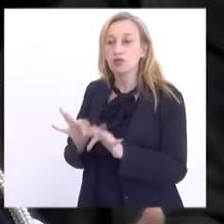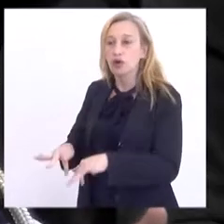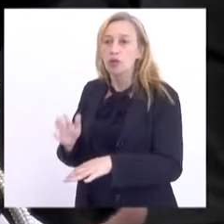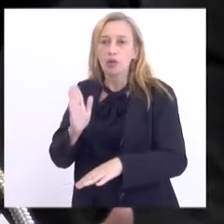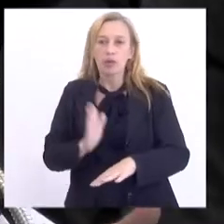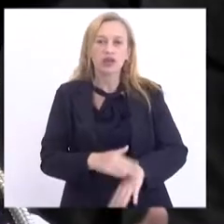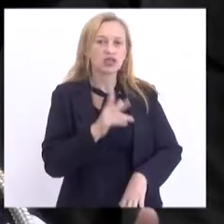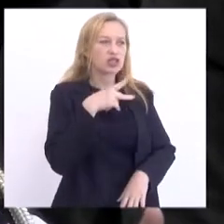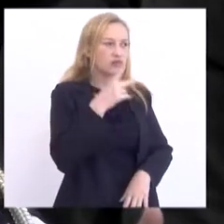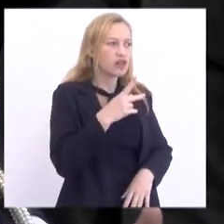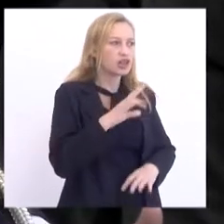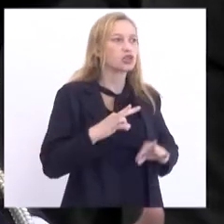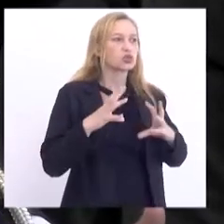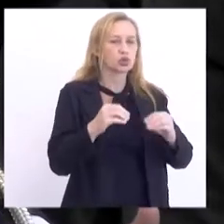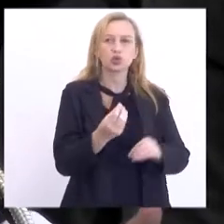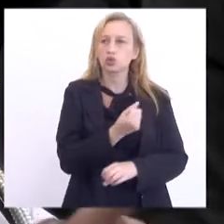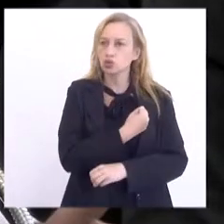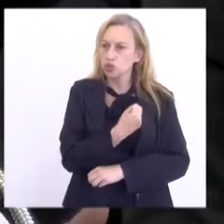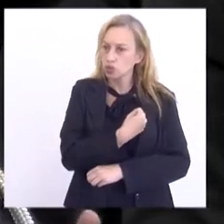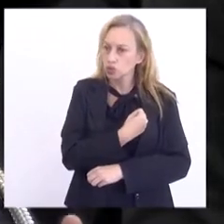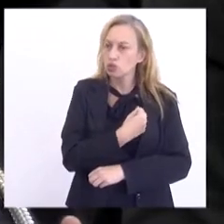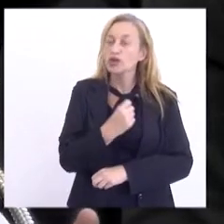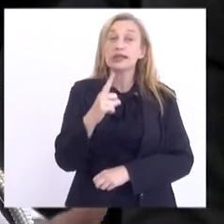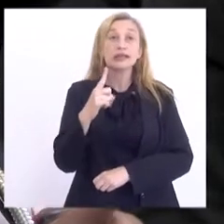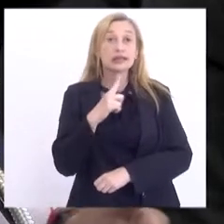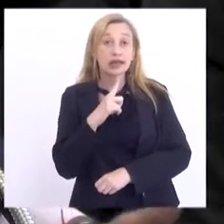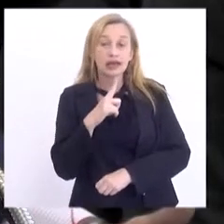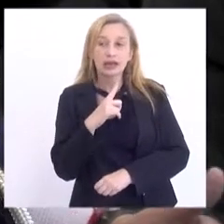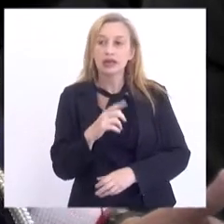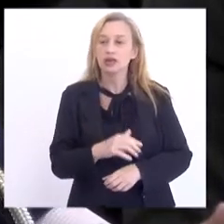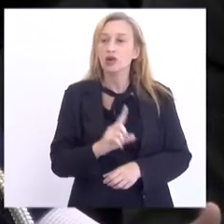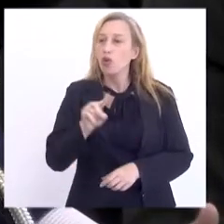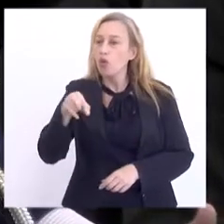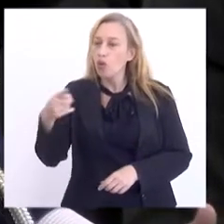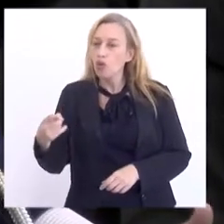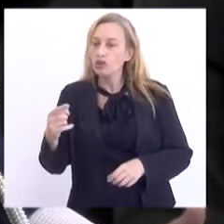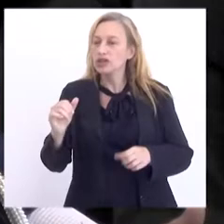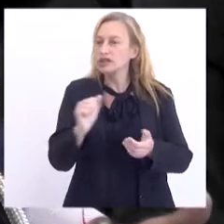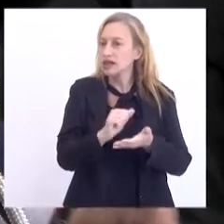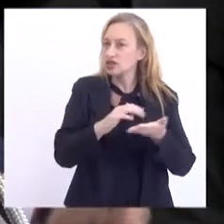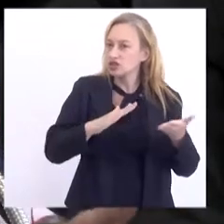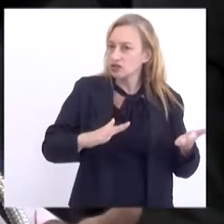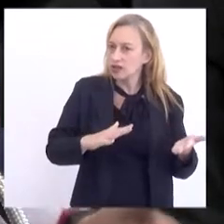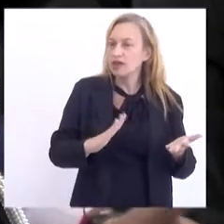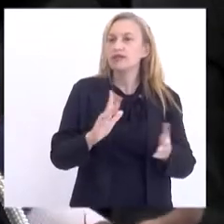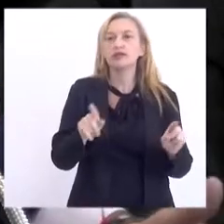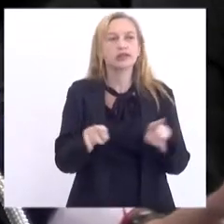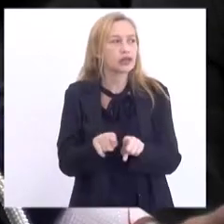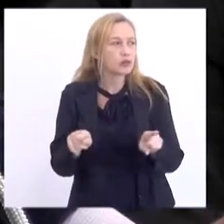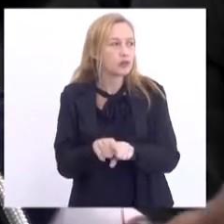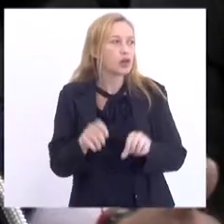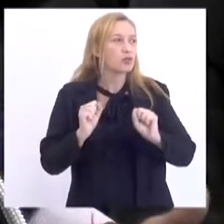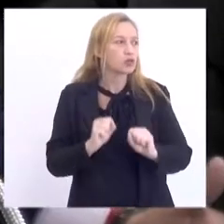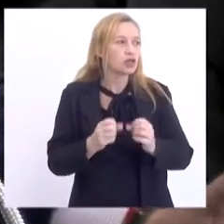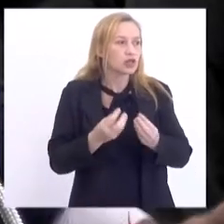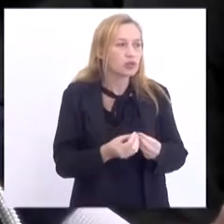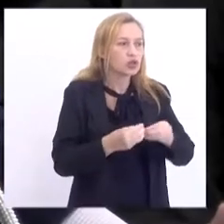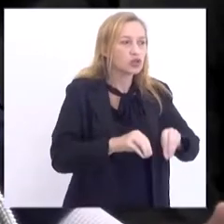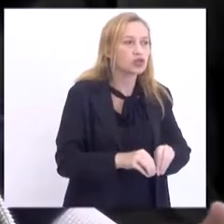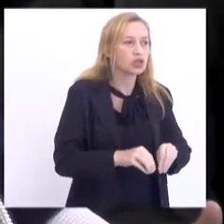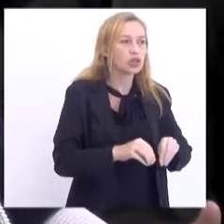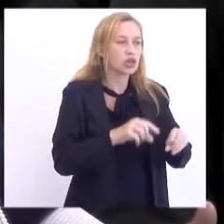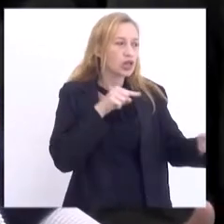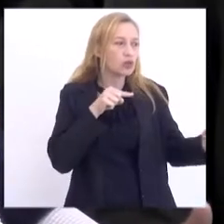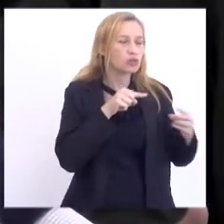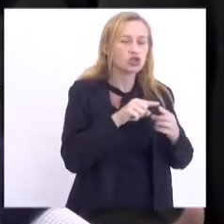mais que a senhora tenha dito todos esses números existiram outras atividades que também puderam atingir aquele o